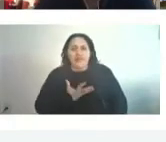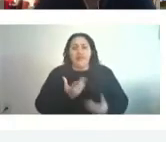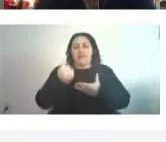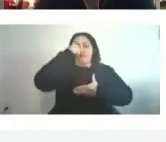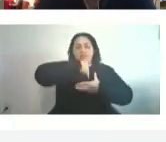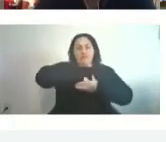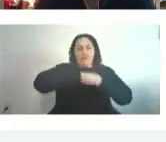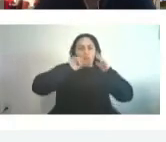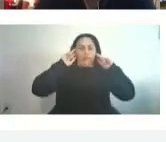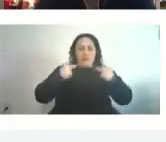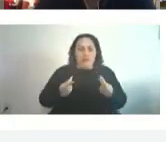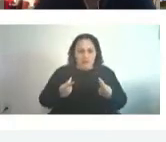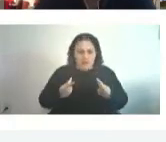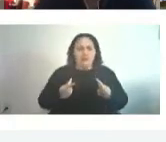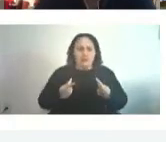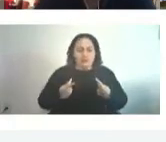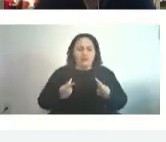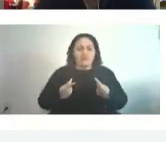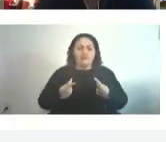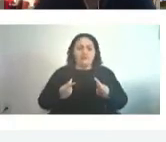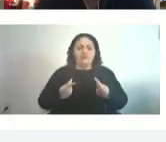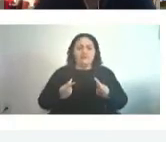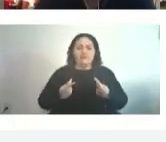humanos, e ao mesmo tempo que